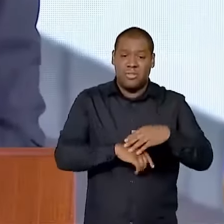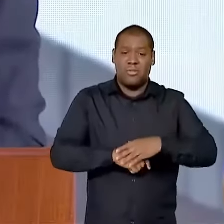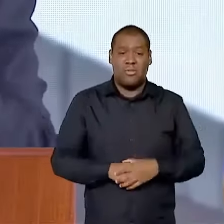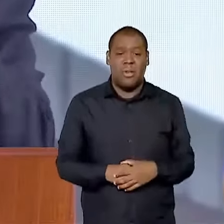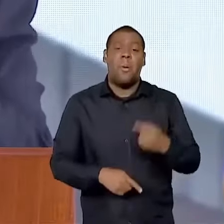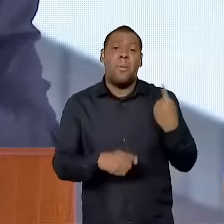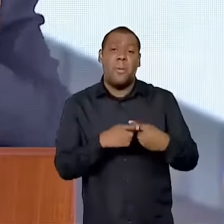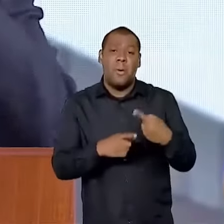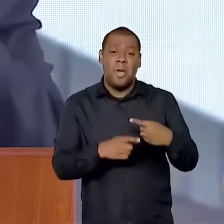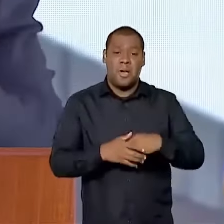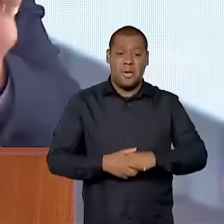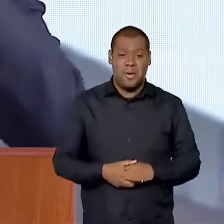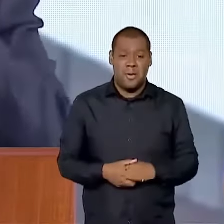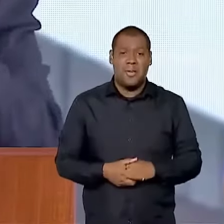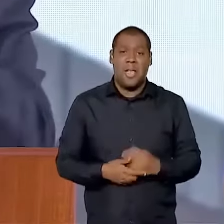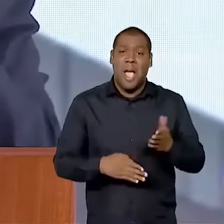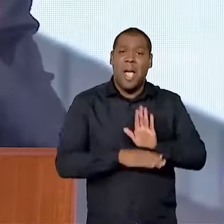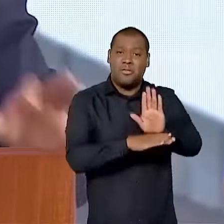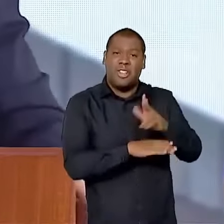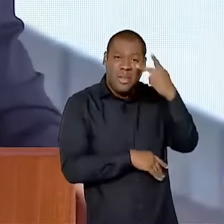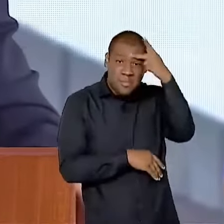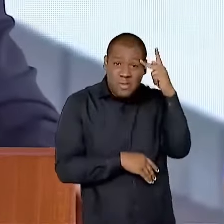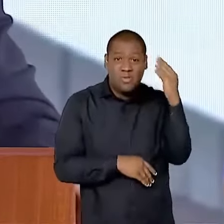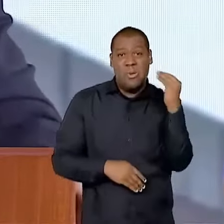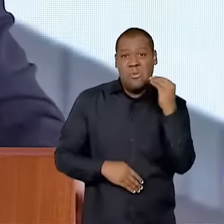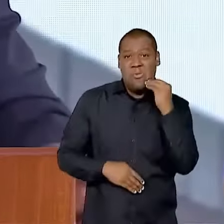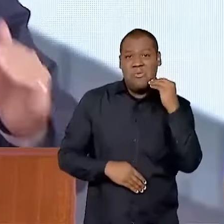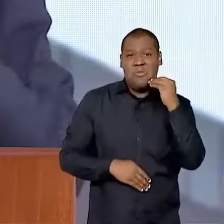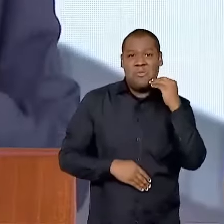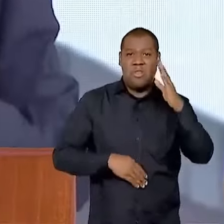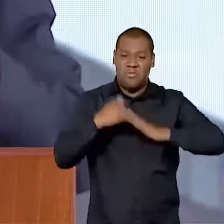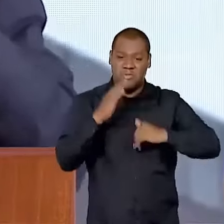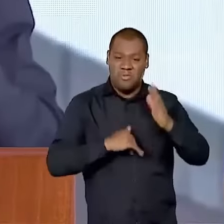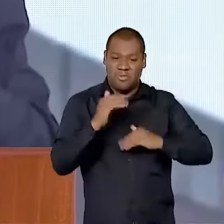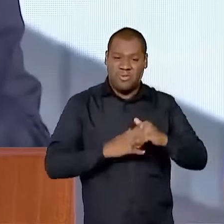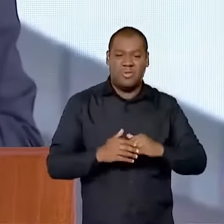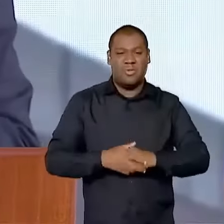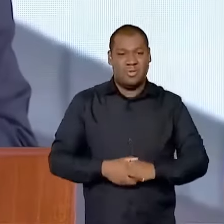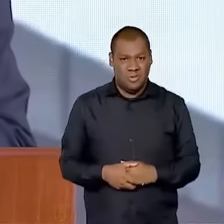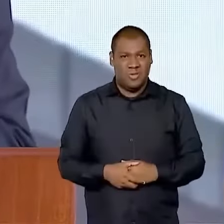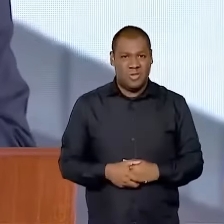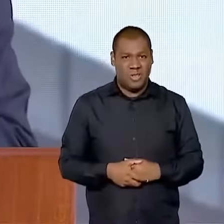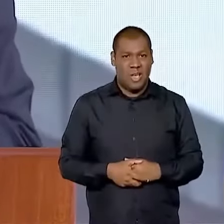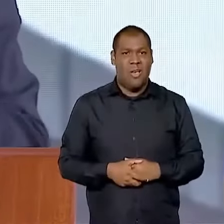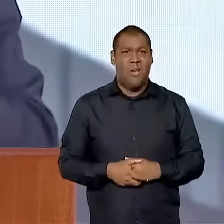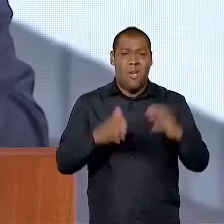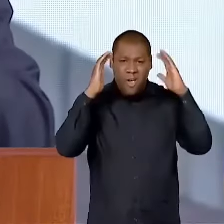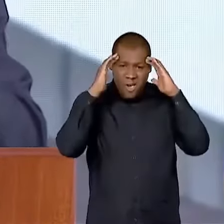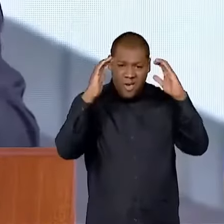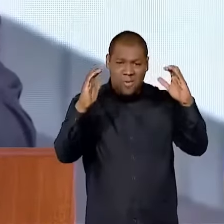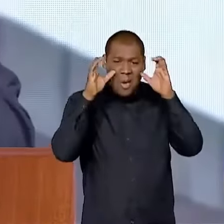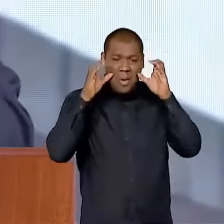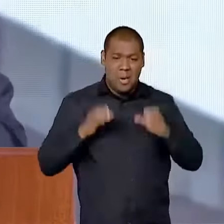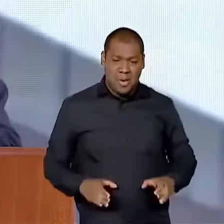profissão dá a um homem e a uma mulher um status de cidadania que